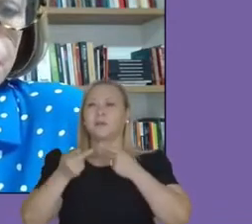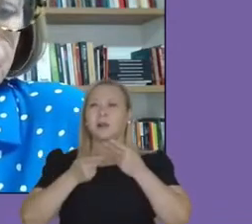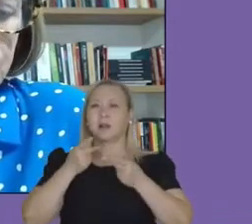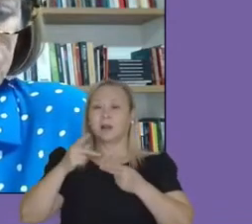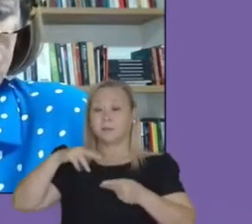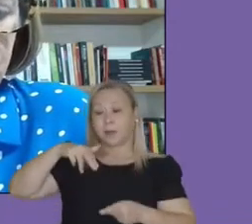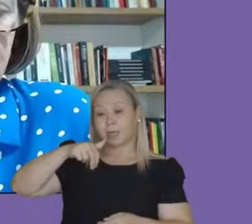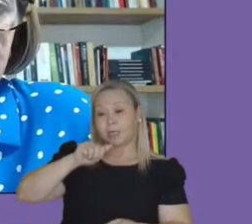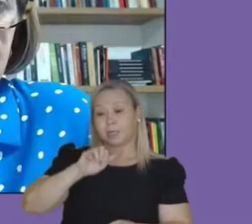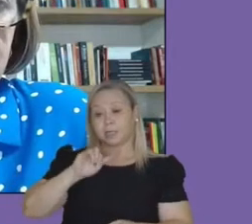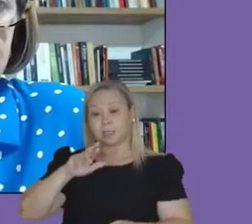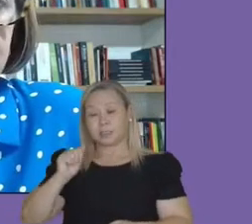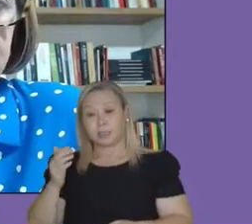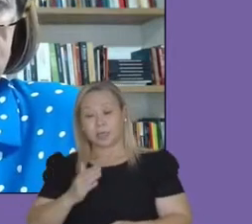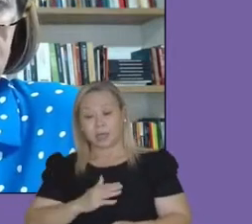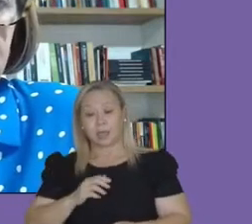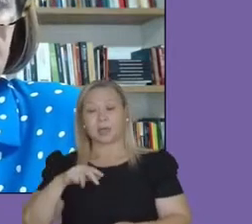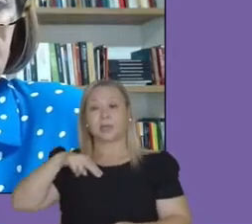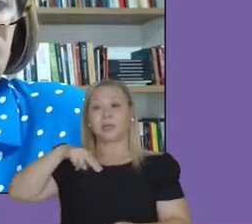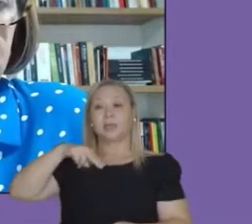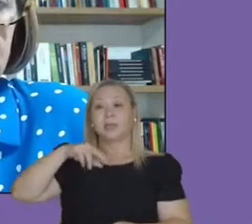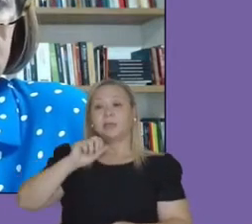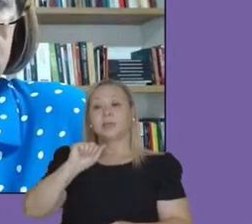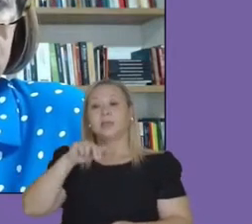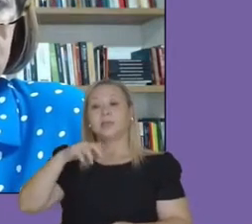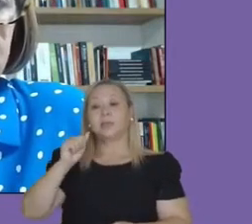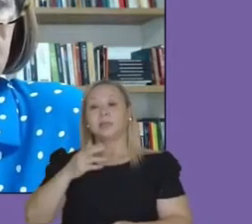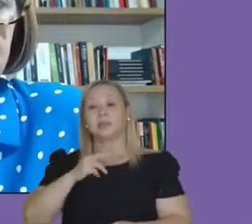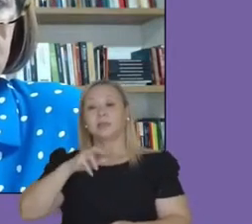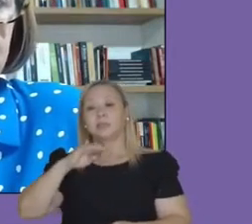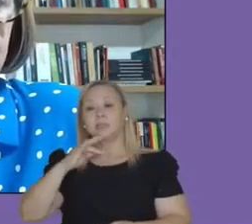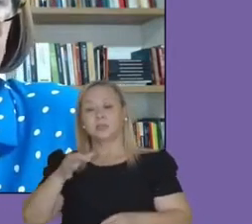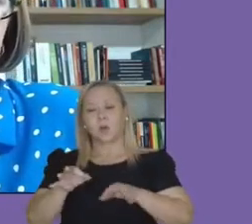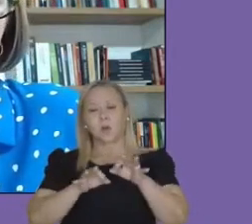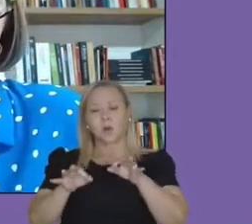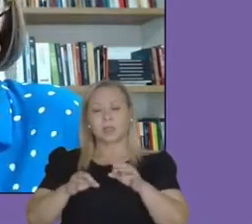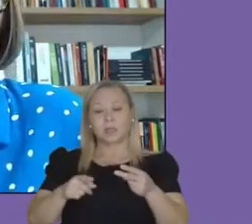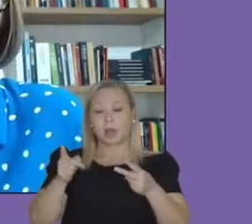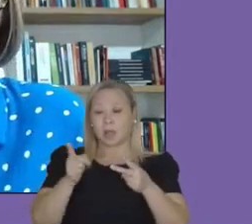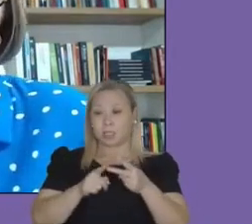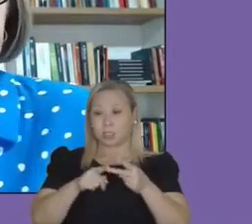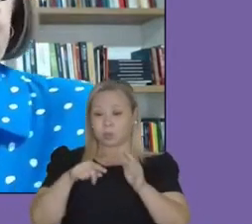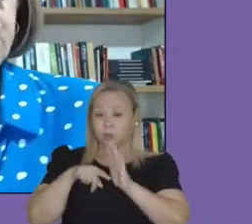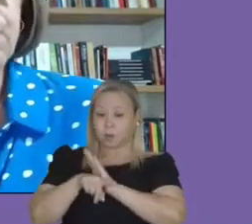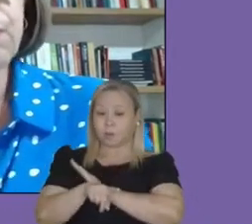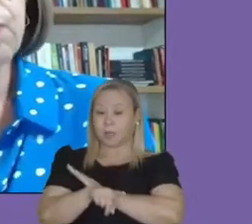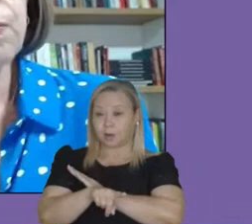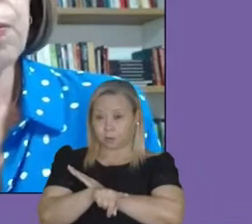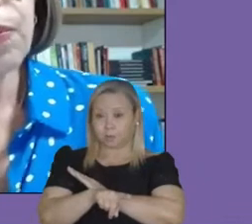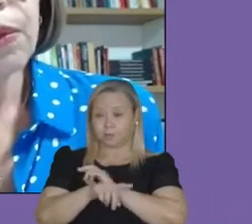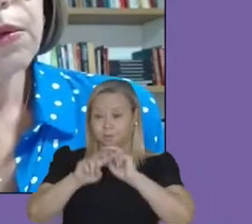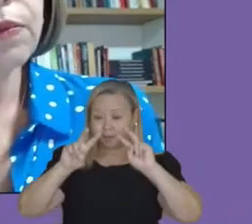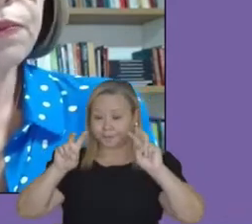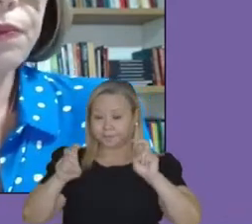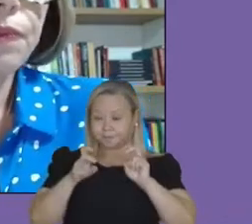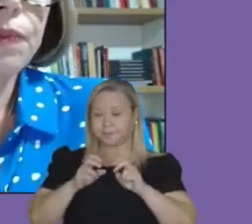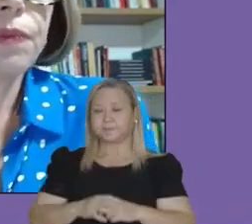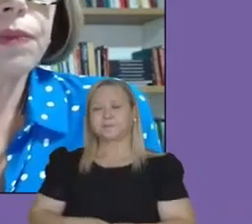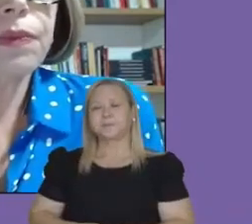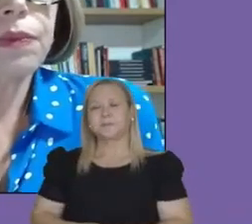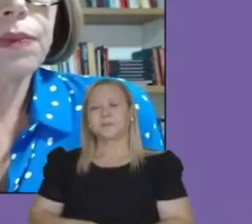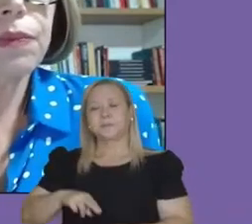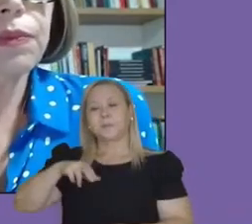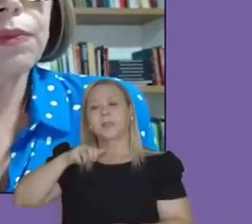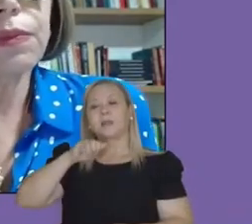pela Naira e pela Ana Rita, para reorganizar aqui a minha segunda questão. Dizer para vocês o seguinte: a